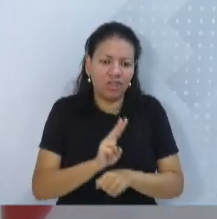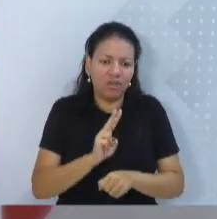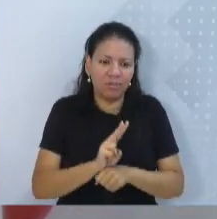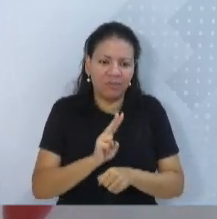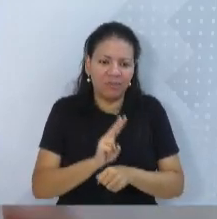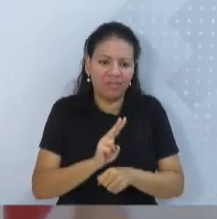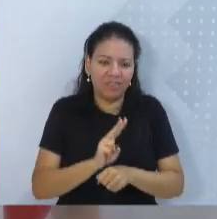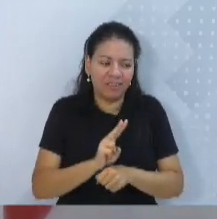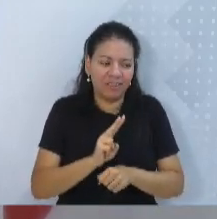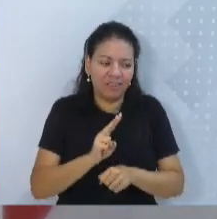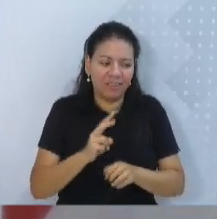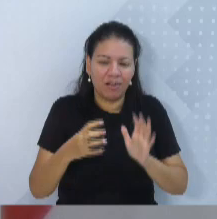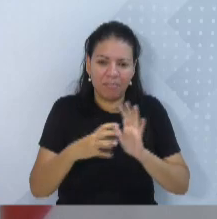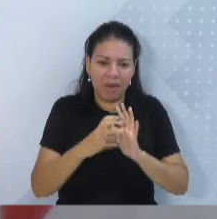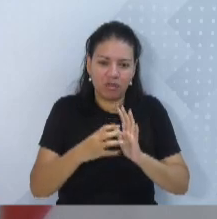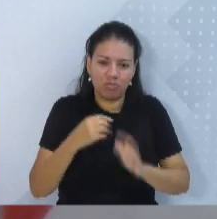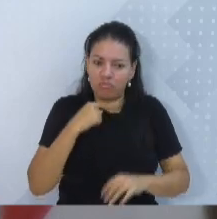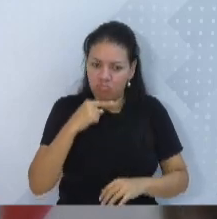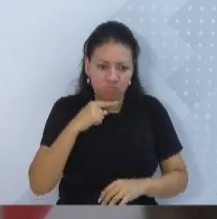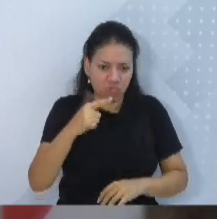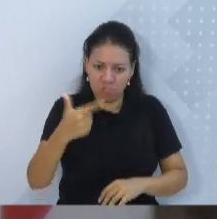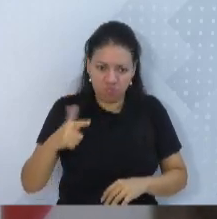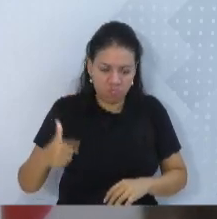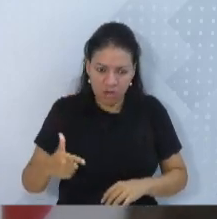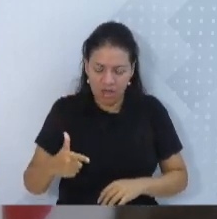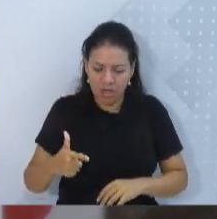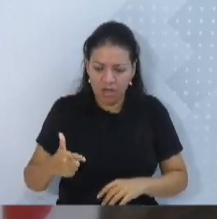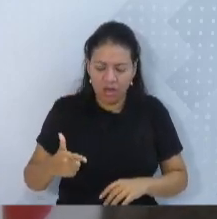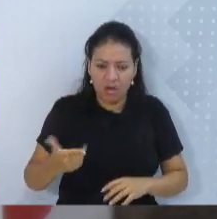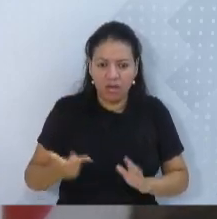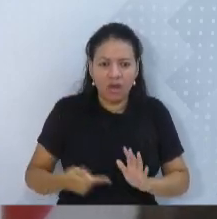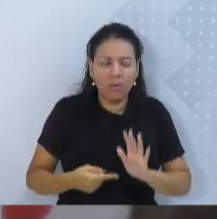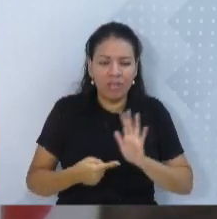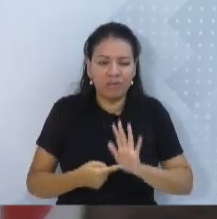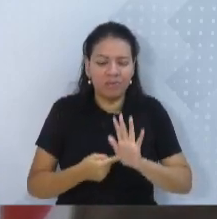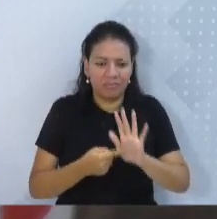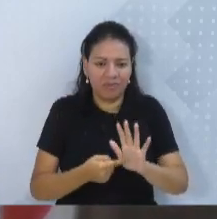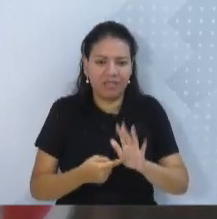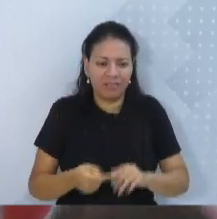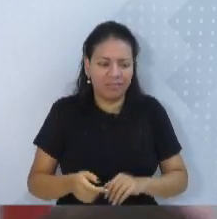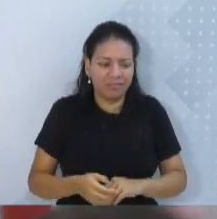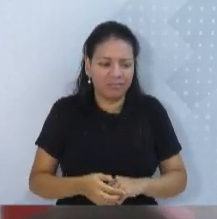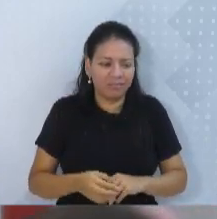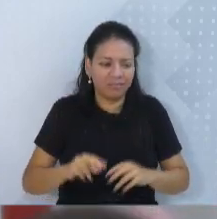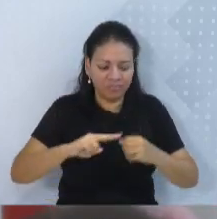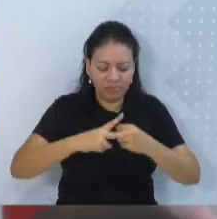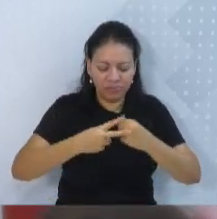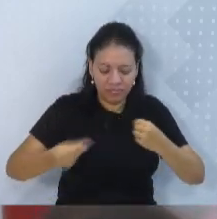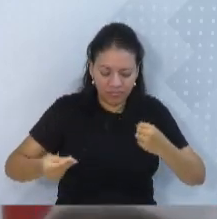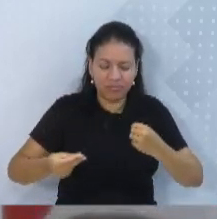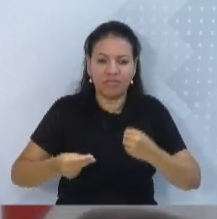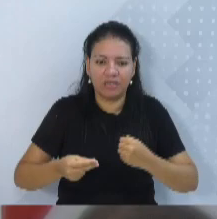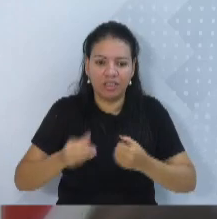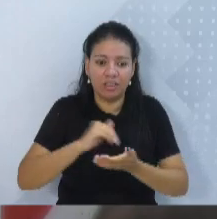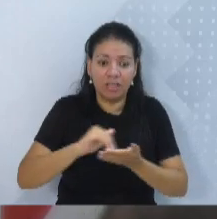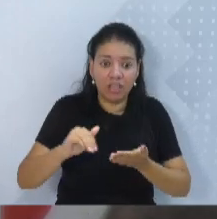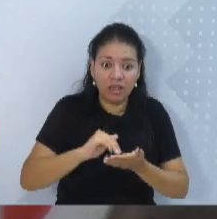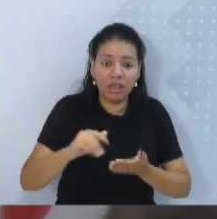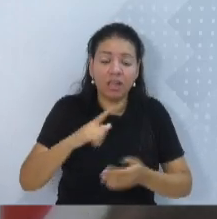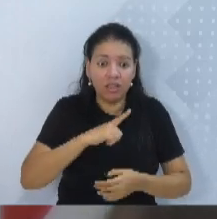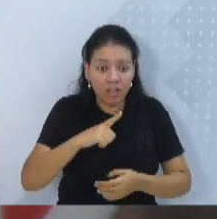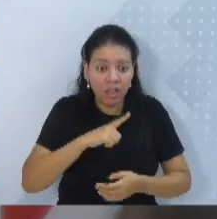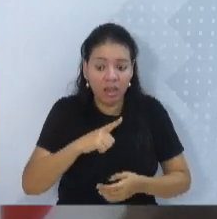ressalta-se aqui tá o destaque para o para desporto nós temos agora uma secretaria da pessoa com deficiência